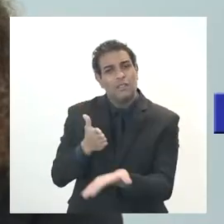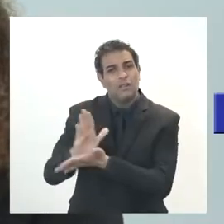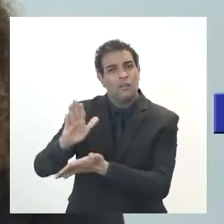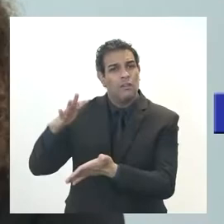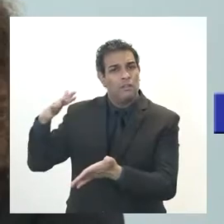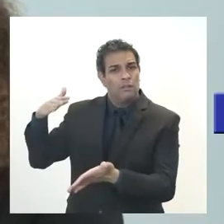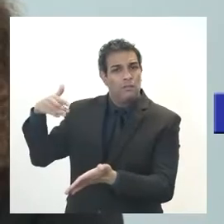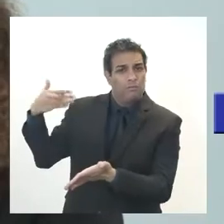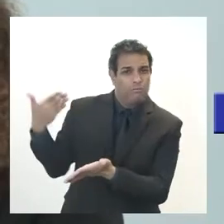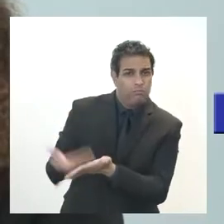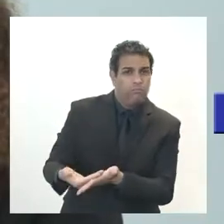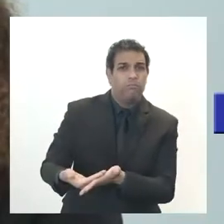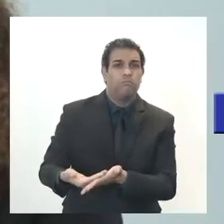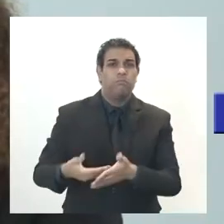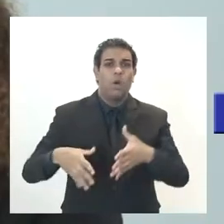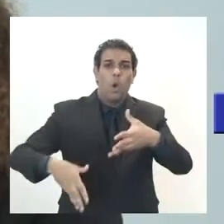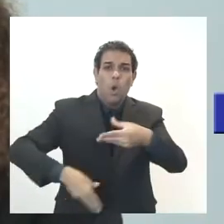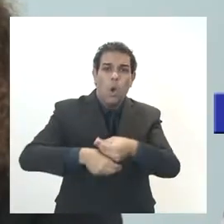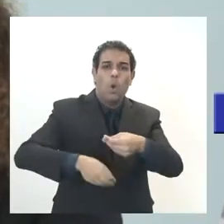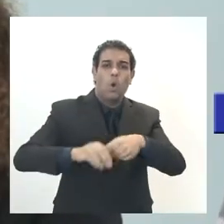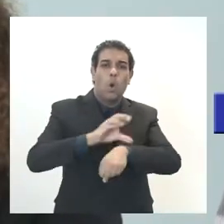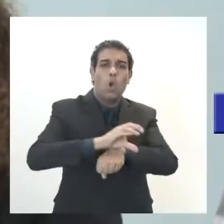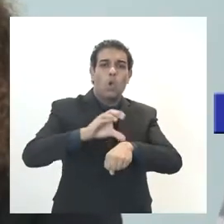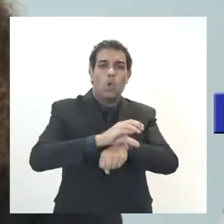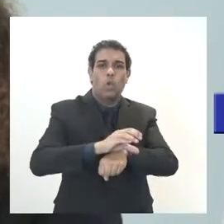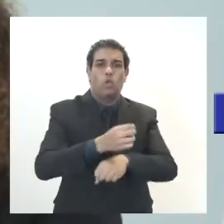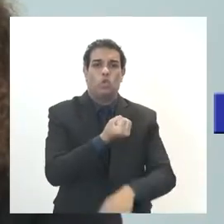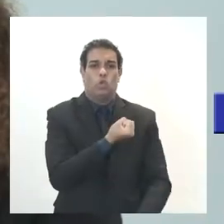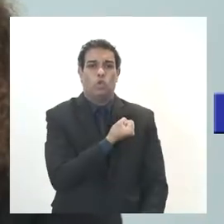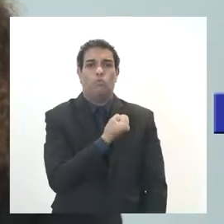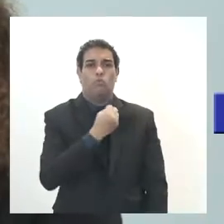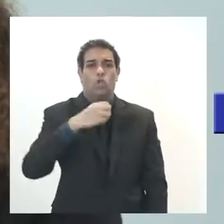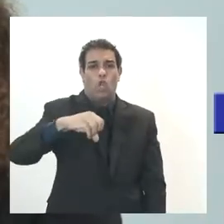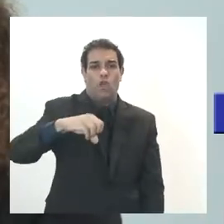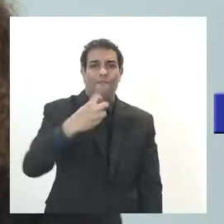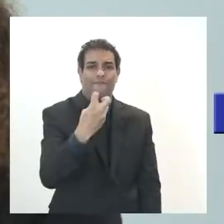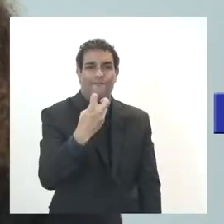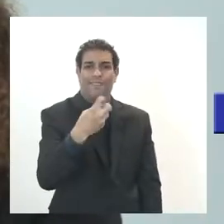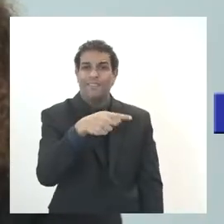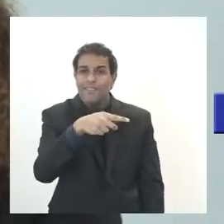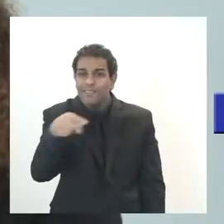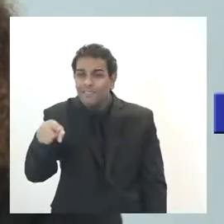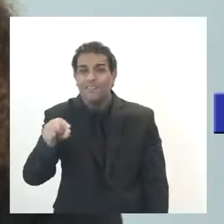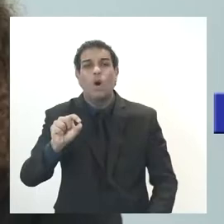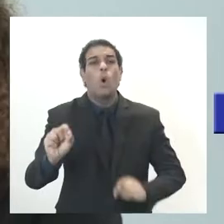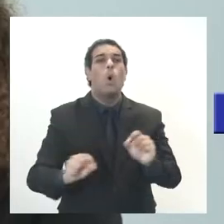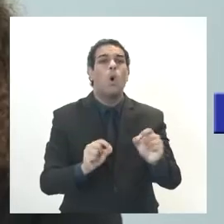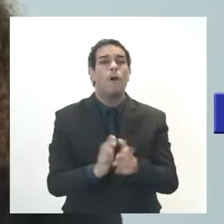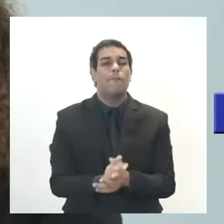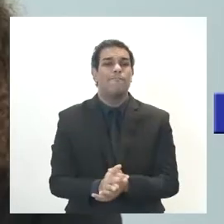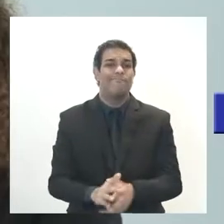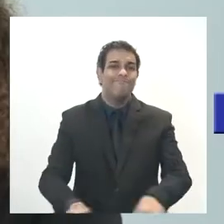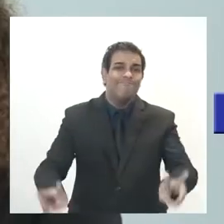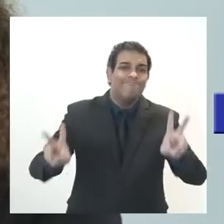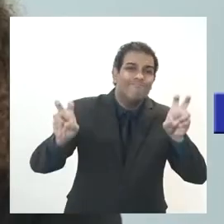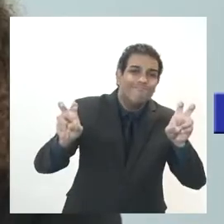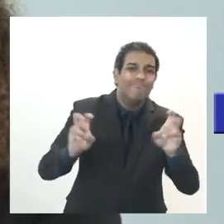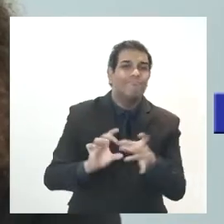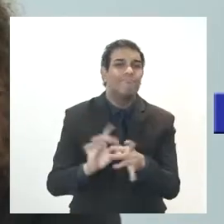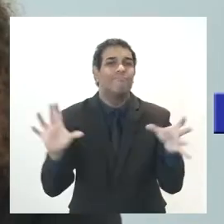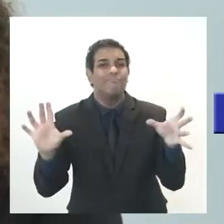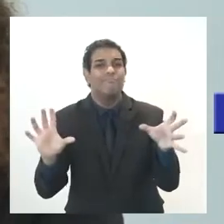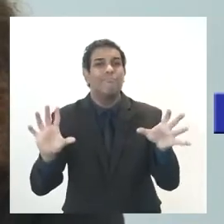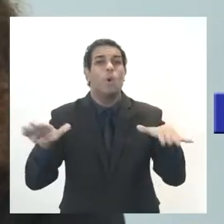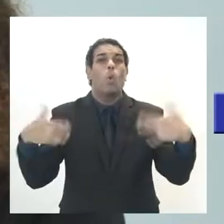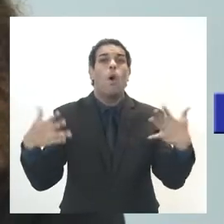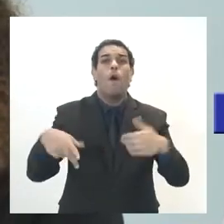nos últimos anos emenda constitucional 95 eu desafio qualquer desses e seu do liberais a